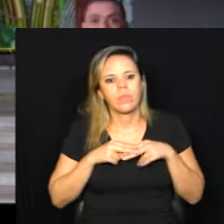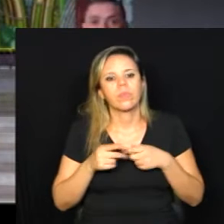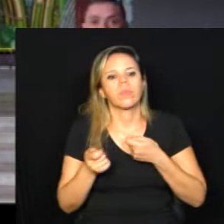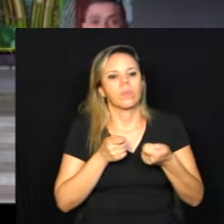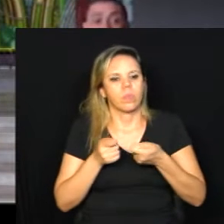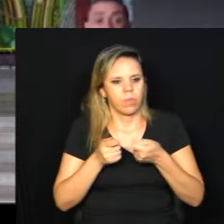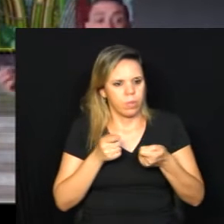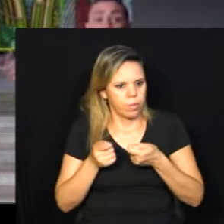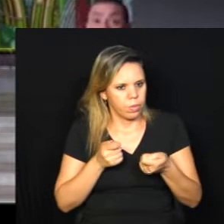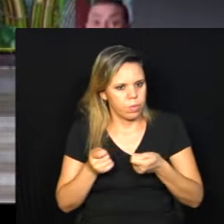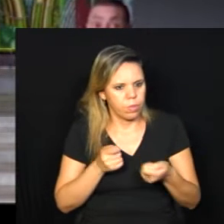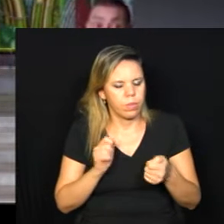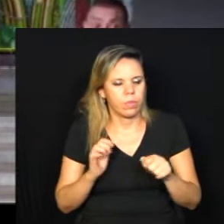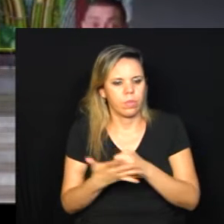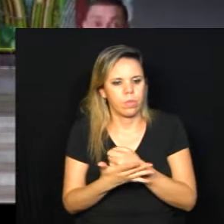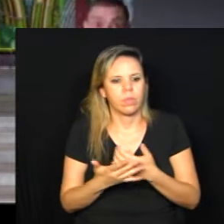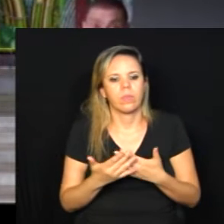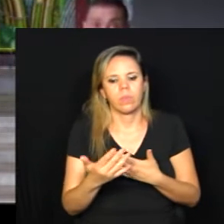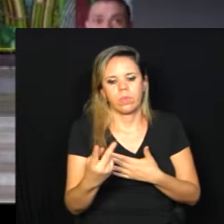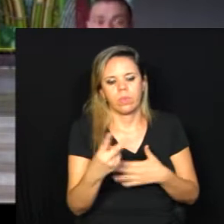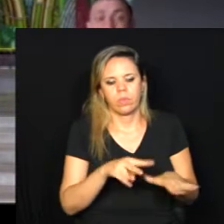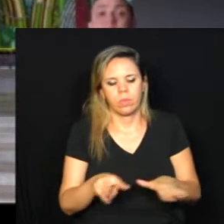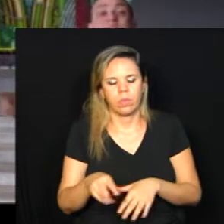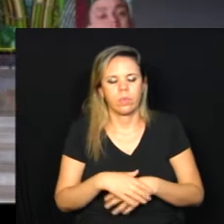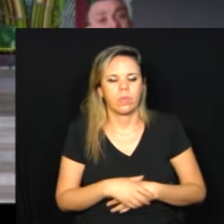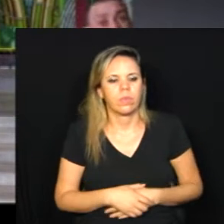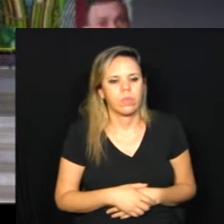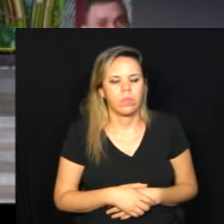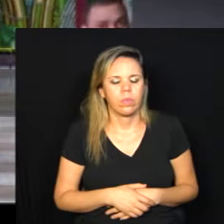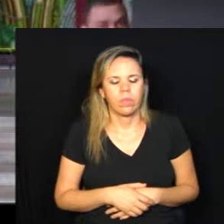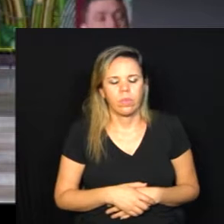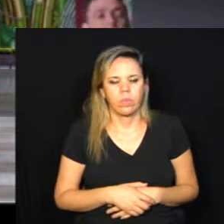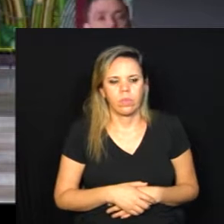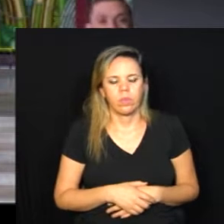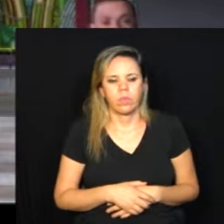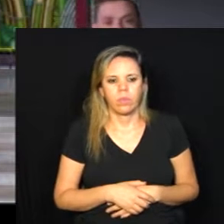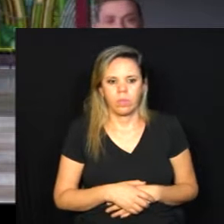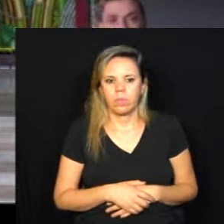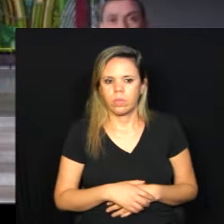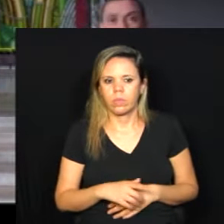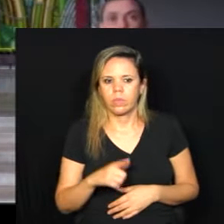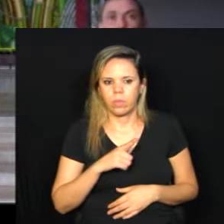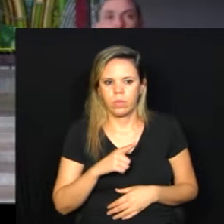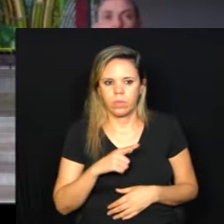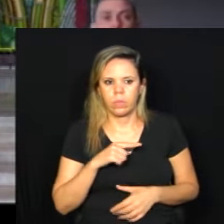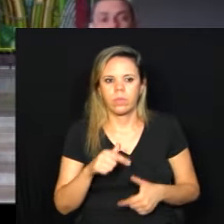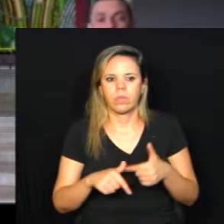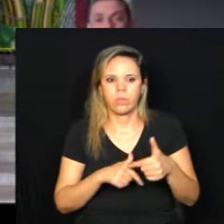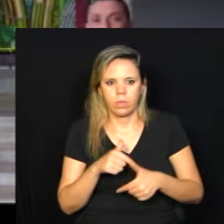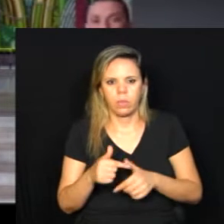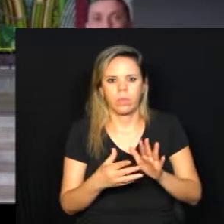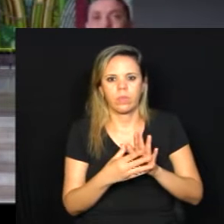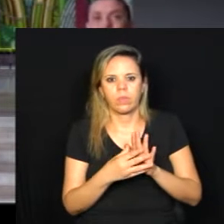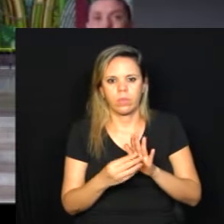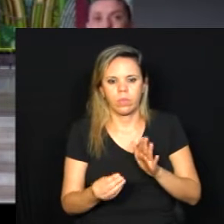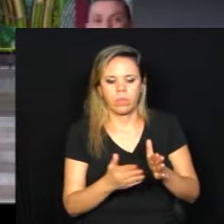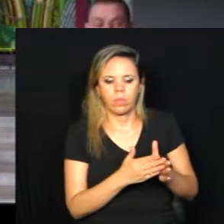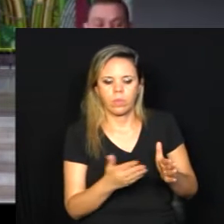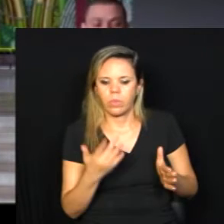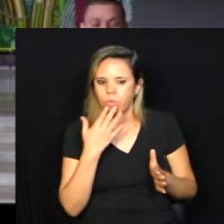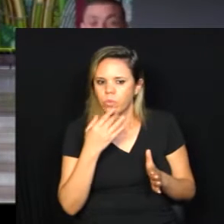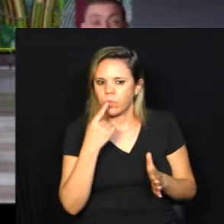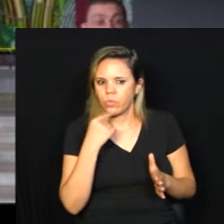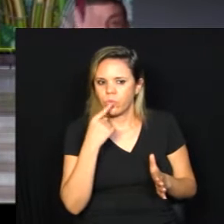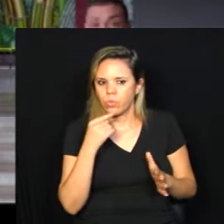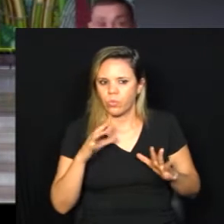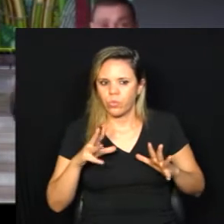da pandemia nas próximas 2 semanas. Além disso, nós também estaremos operando com o modelo de fase vermelha